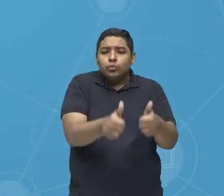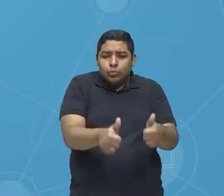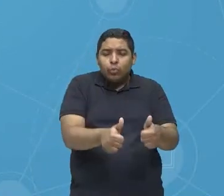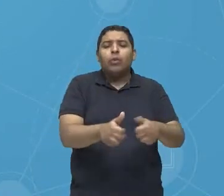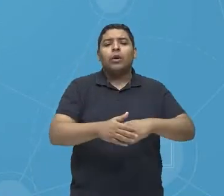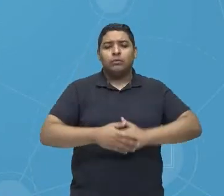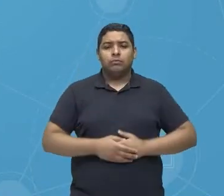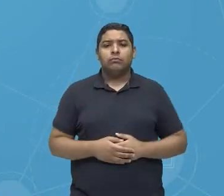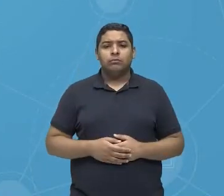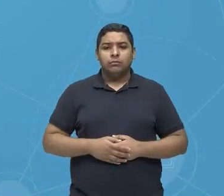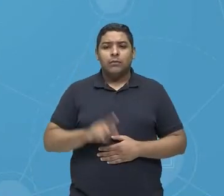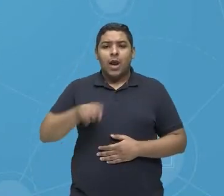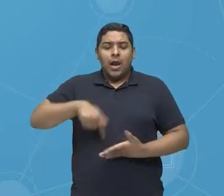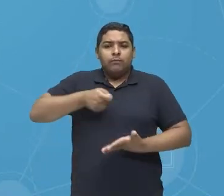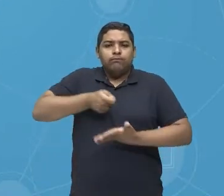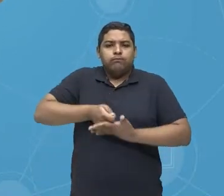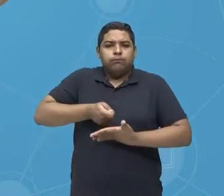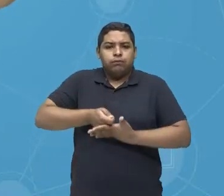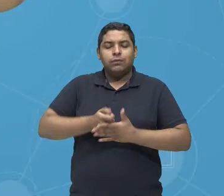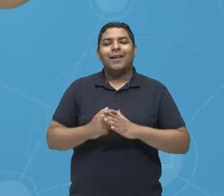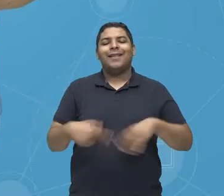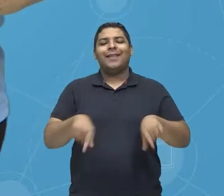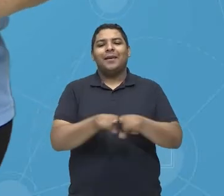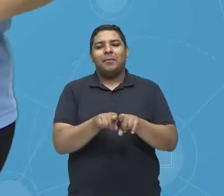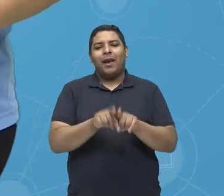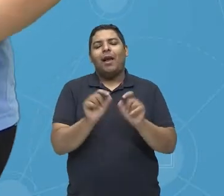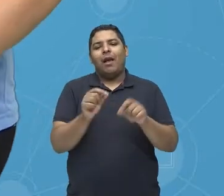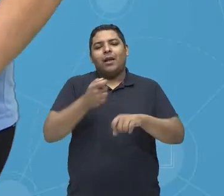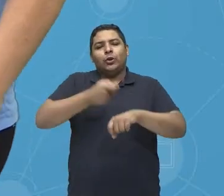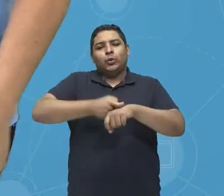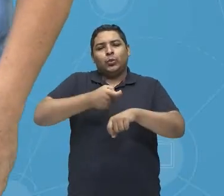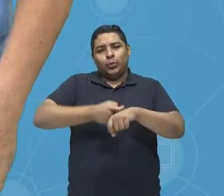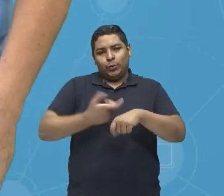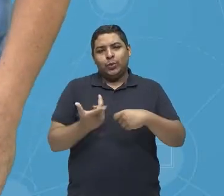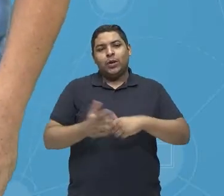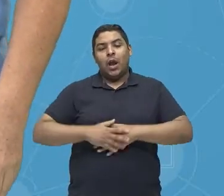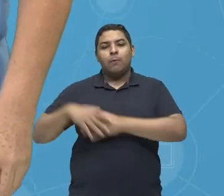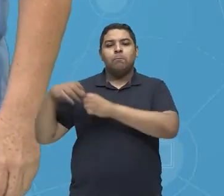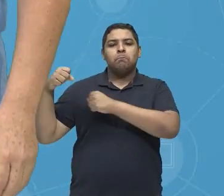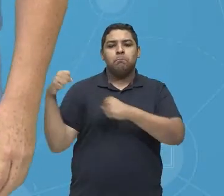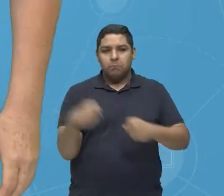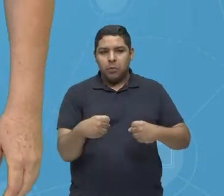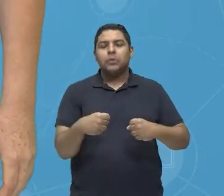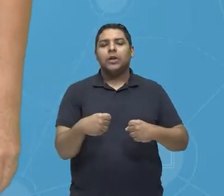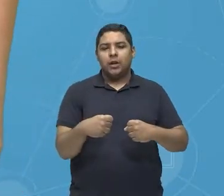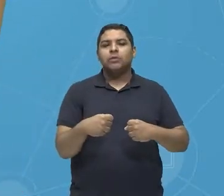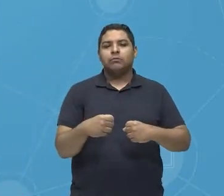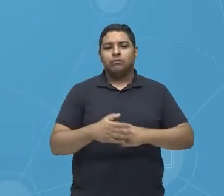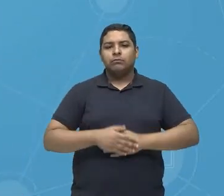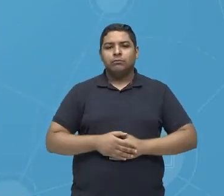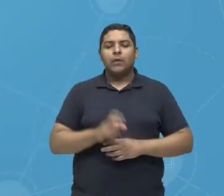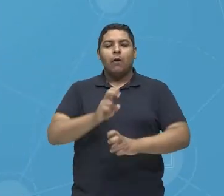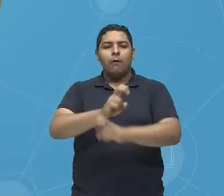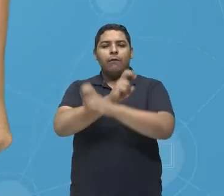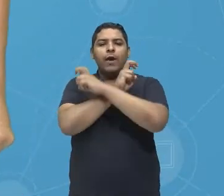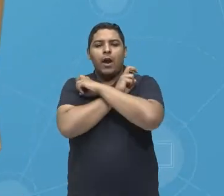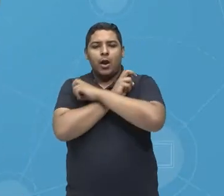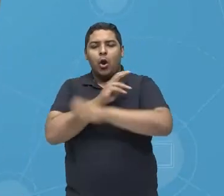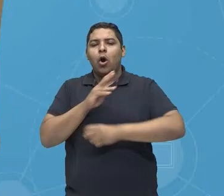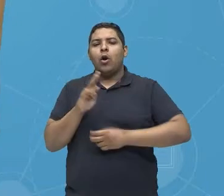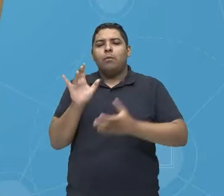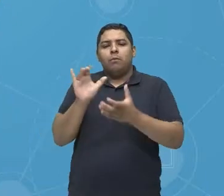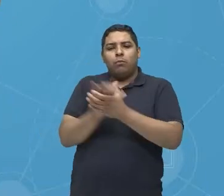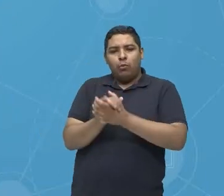Formas rígidas, mas que representam o quê? O poderio, o faraó e sua esposa. Geralmente os braços